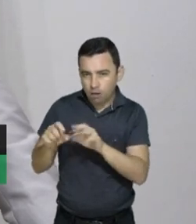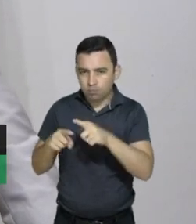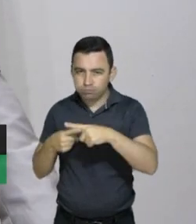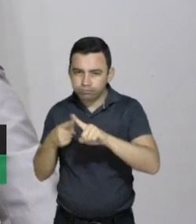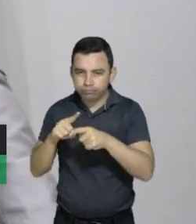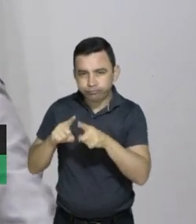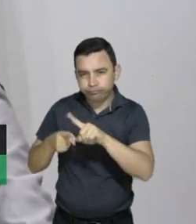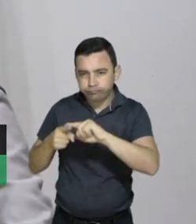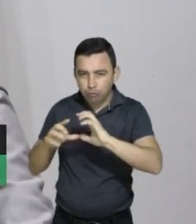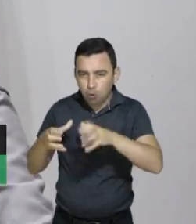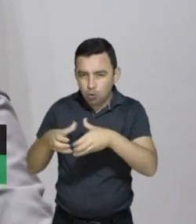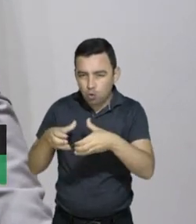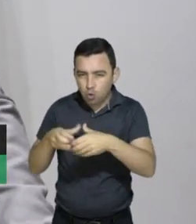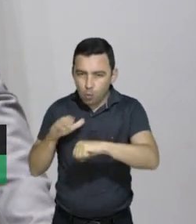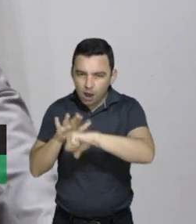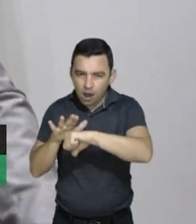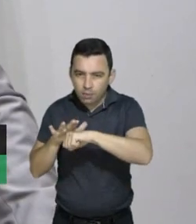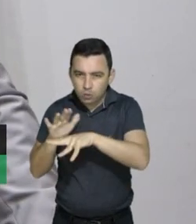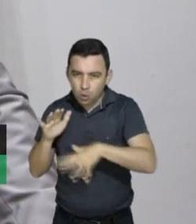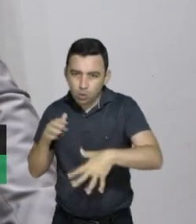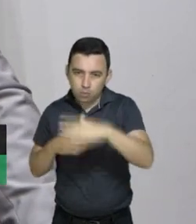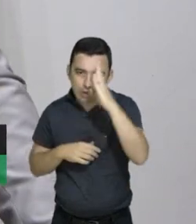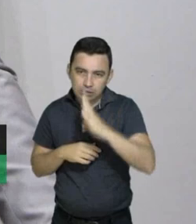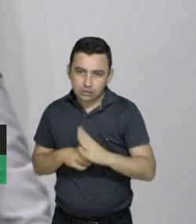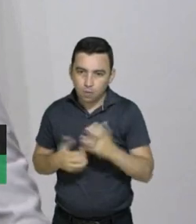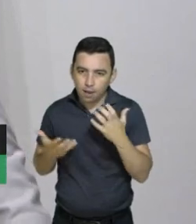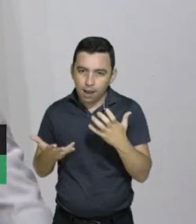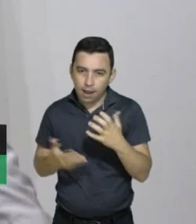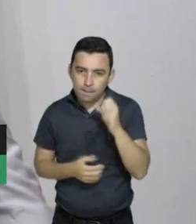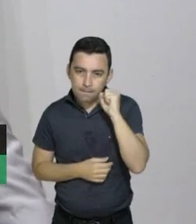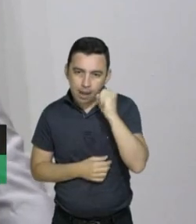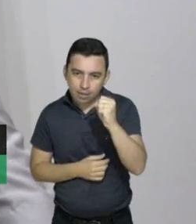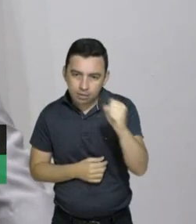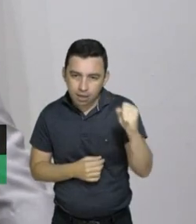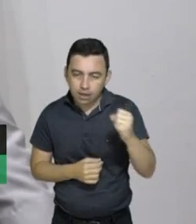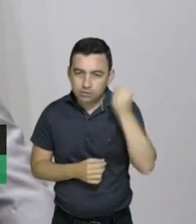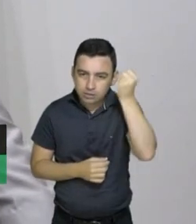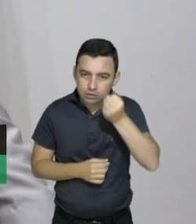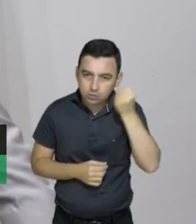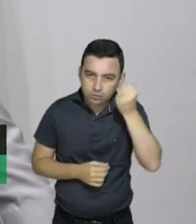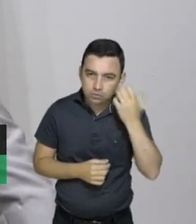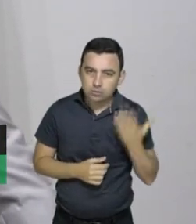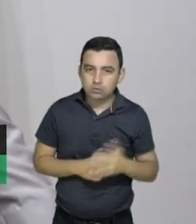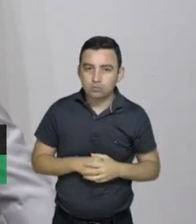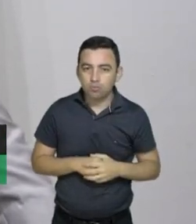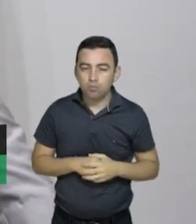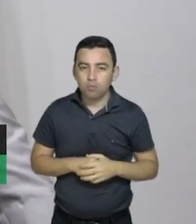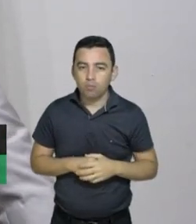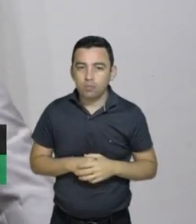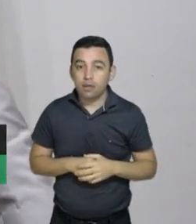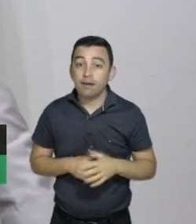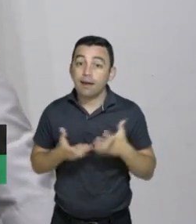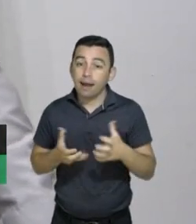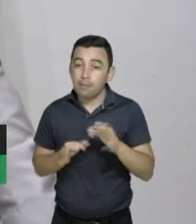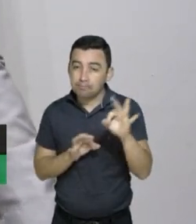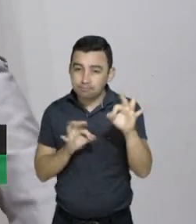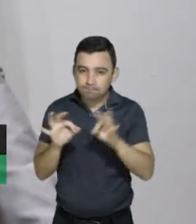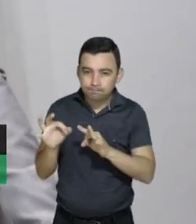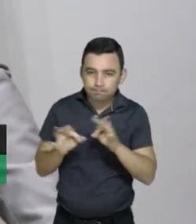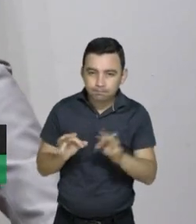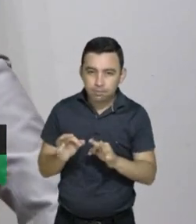com facções criminosa no Brasil para matar senadores para assassinar pessoas para planejar